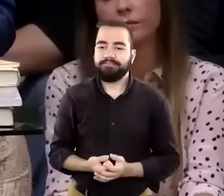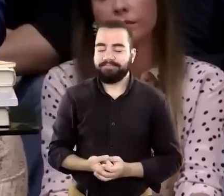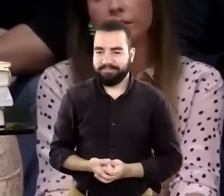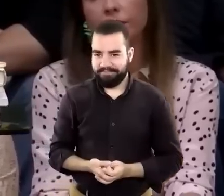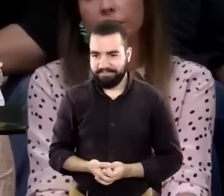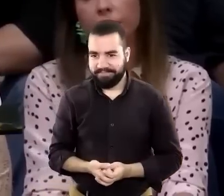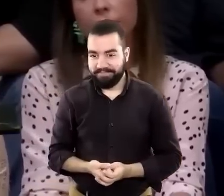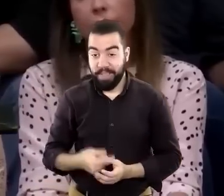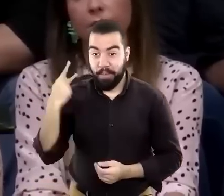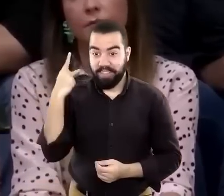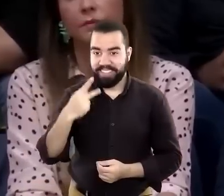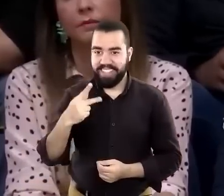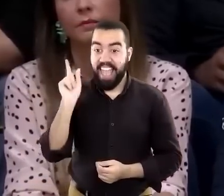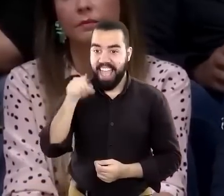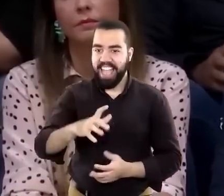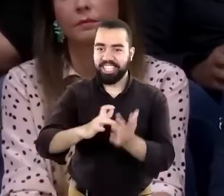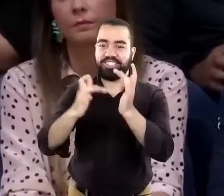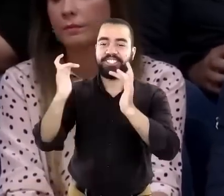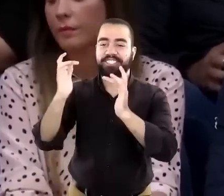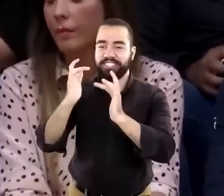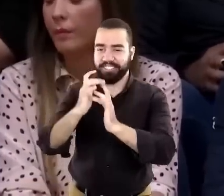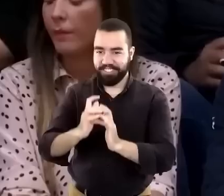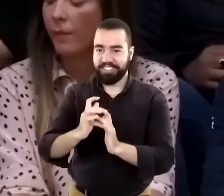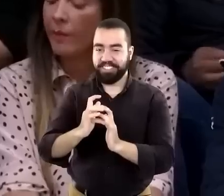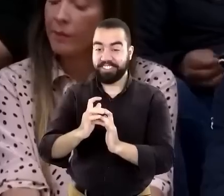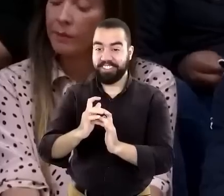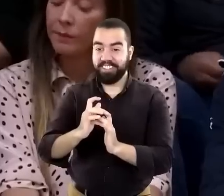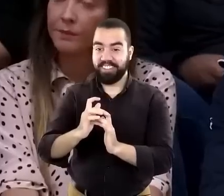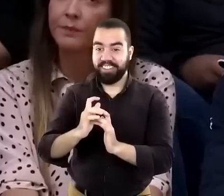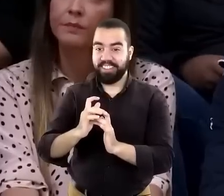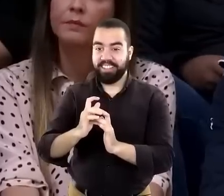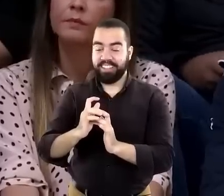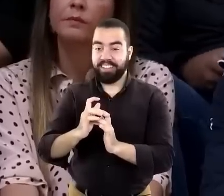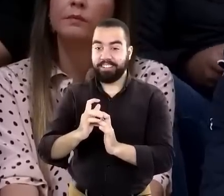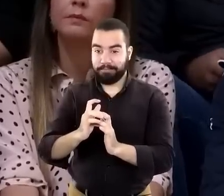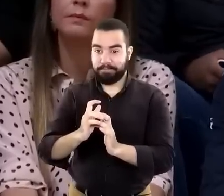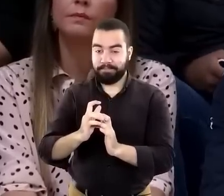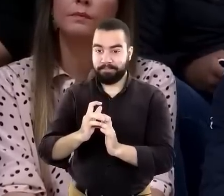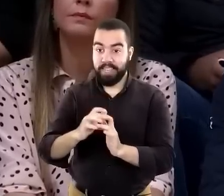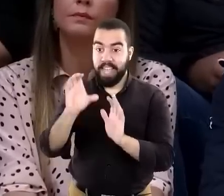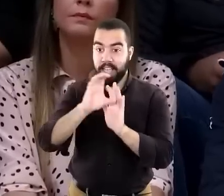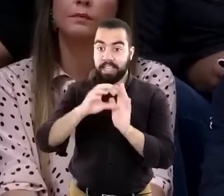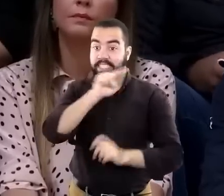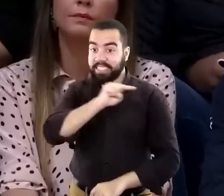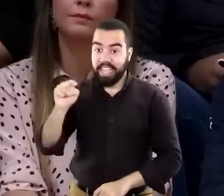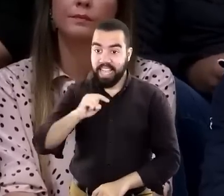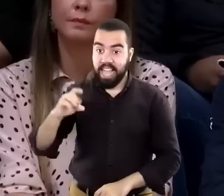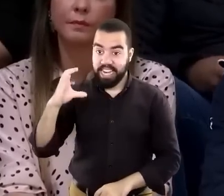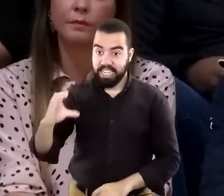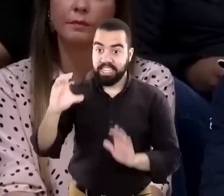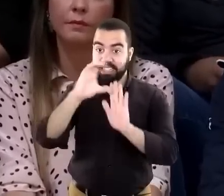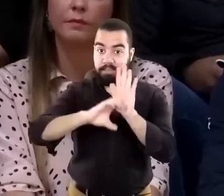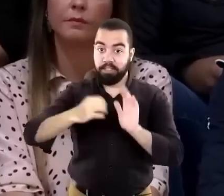profético, porque está apontando para Jesus. Olha comigo, por favor, nesse próprio livro de Zacarias 6, versículo 13,